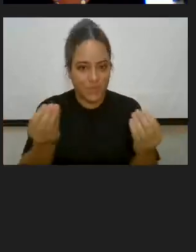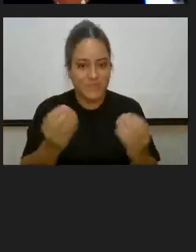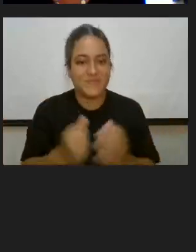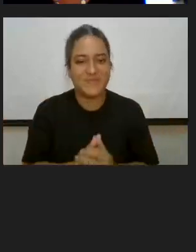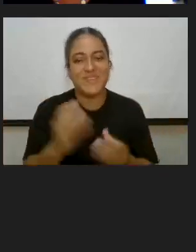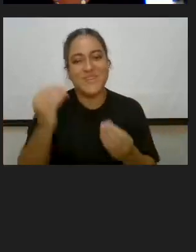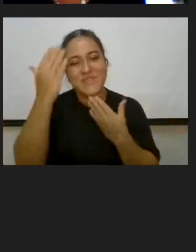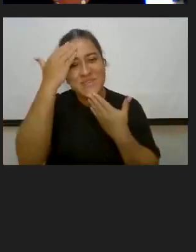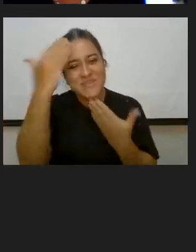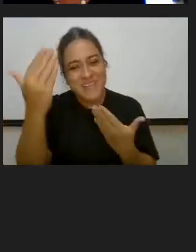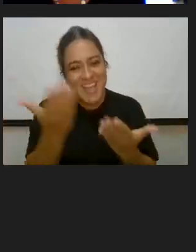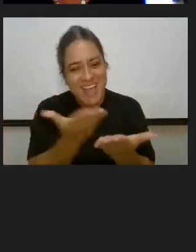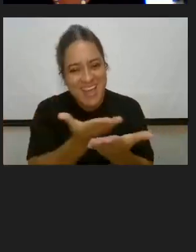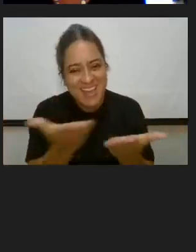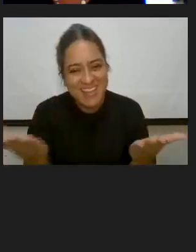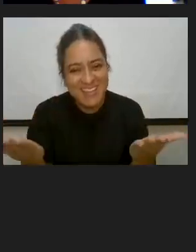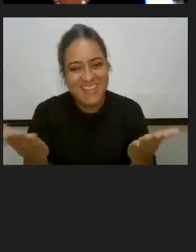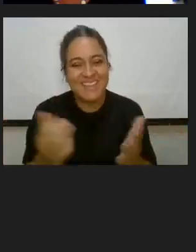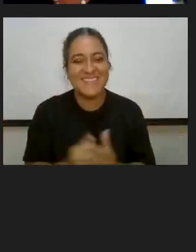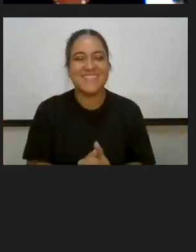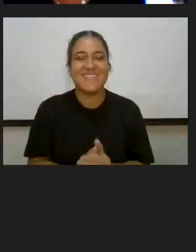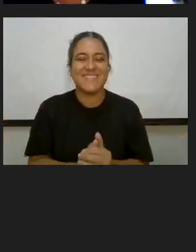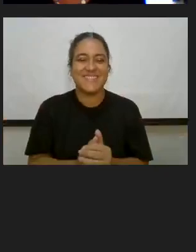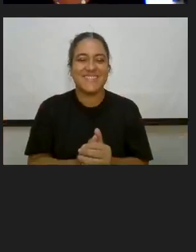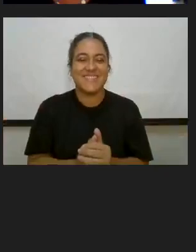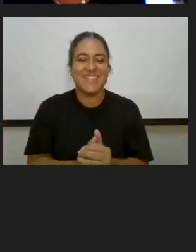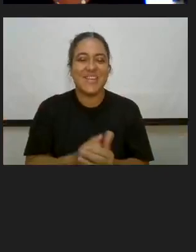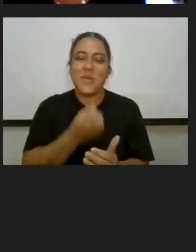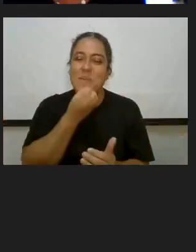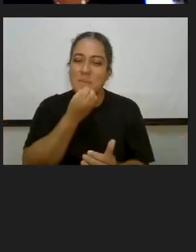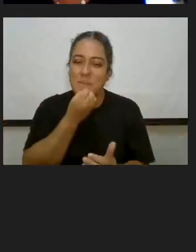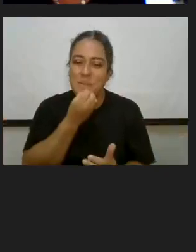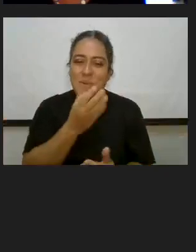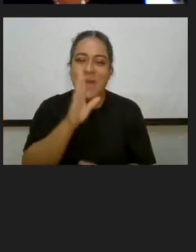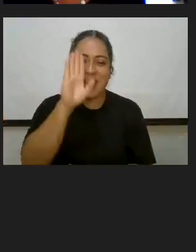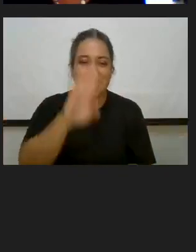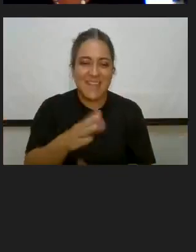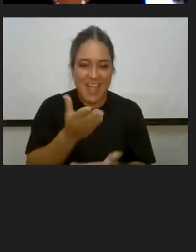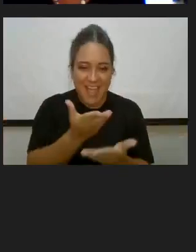pessoal. Muito boa tarde para vocês